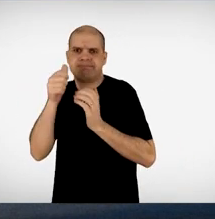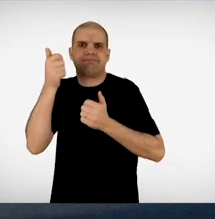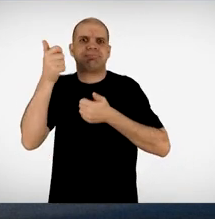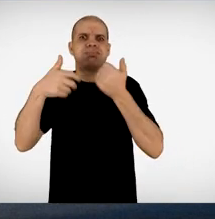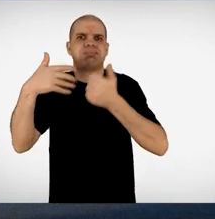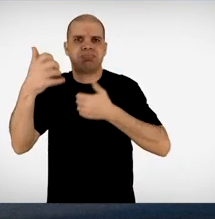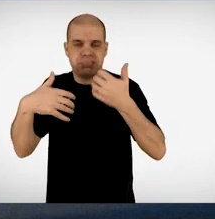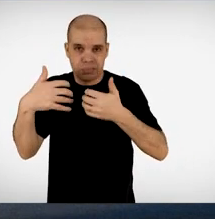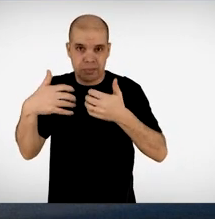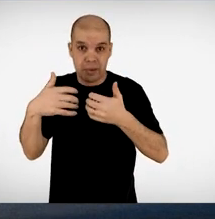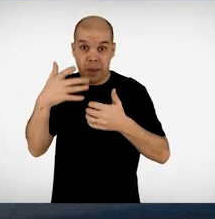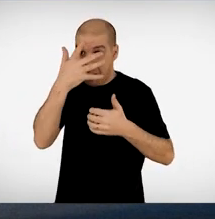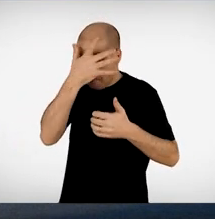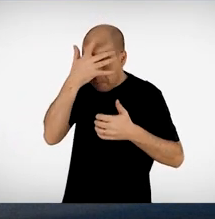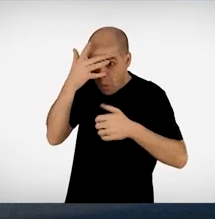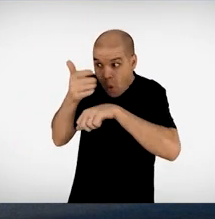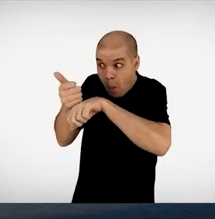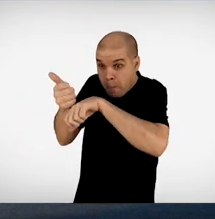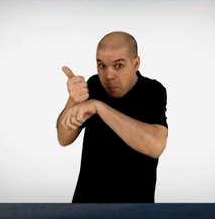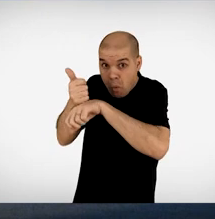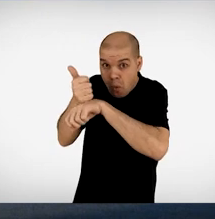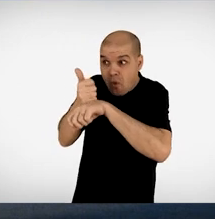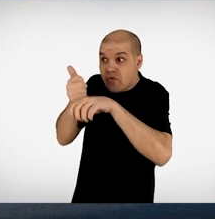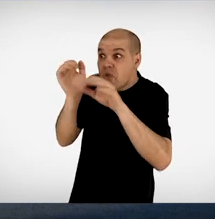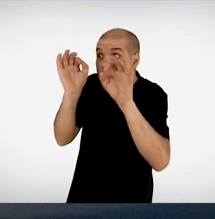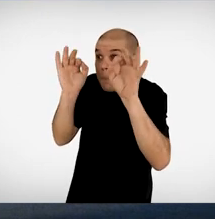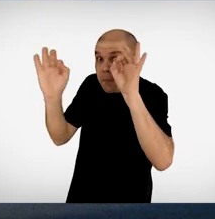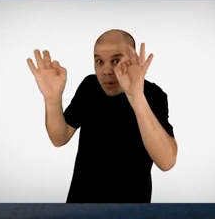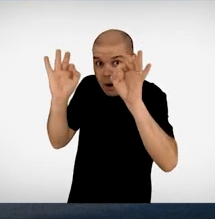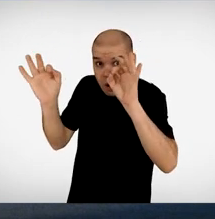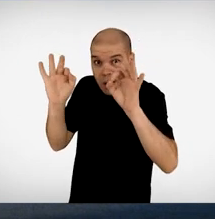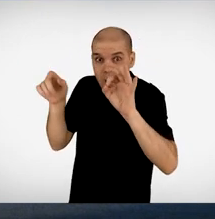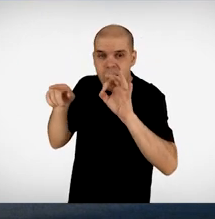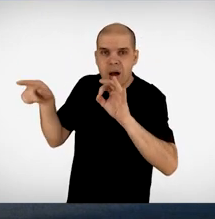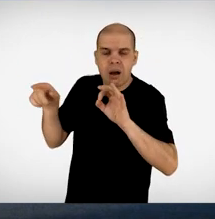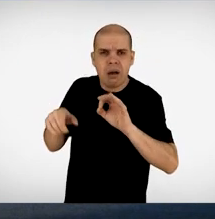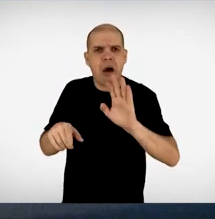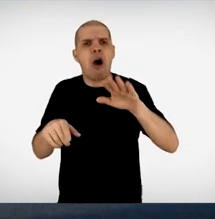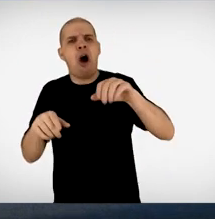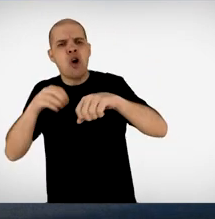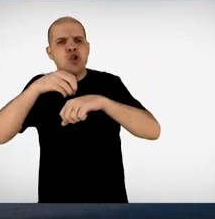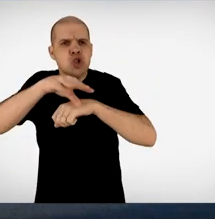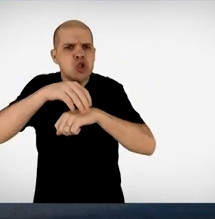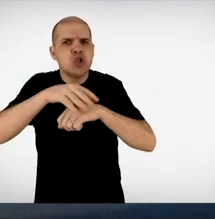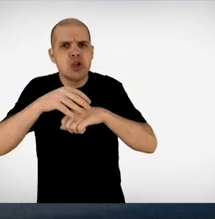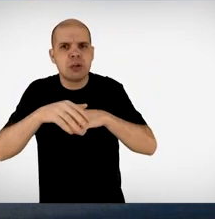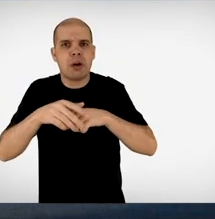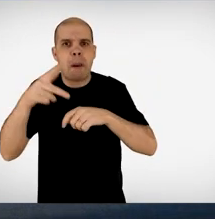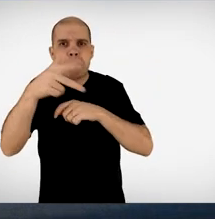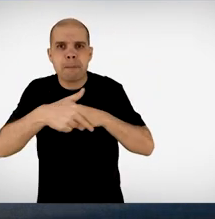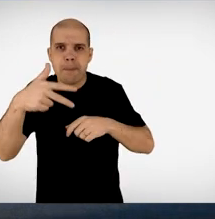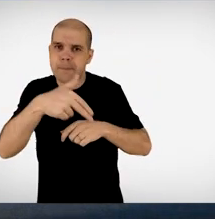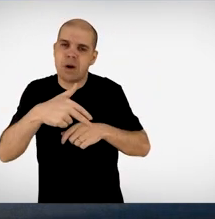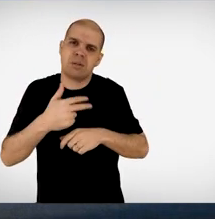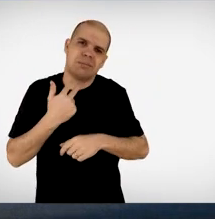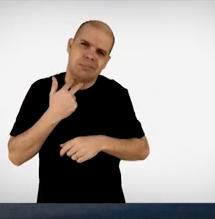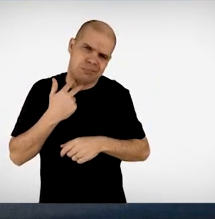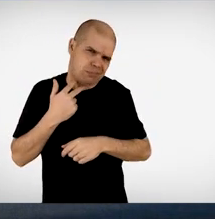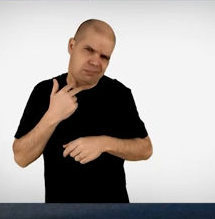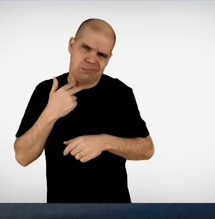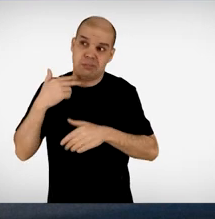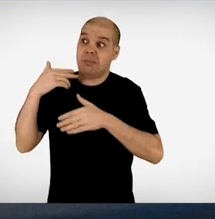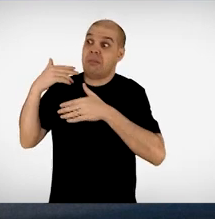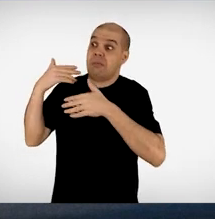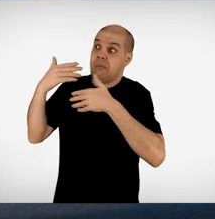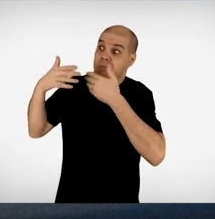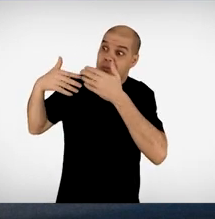como interferências não benquistas no campo. E a psicanálise foi caminhando, a técnica, a